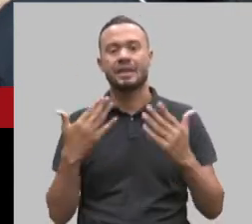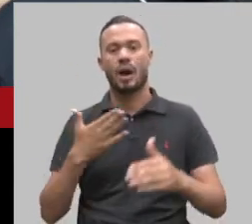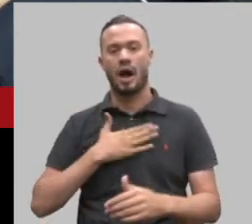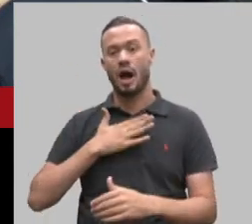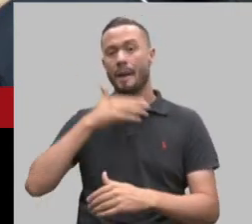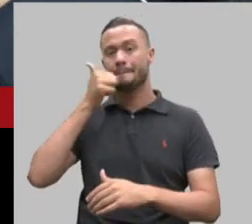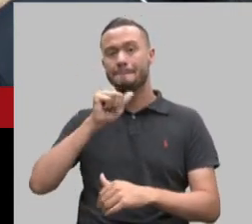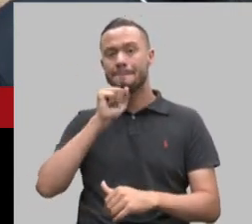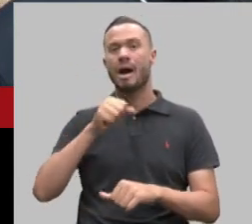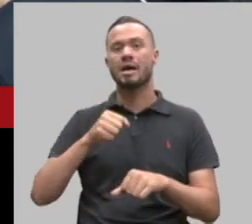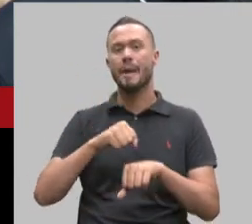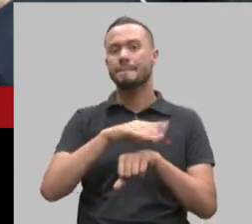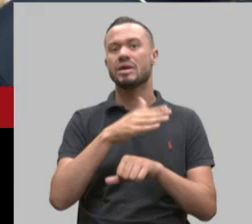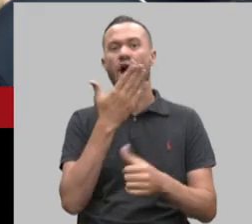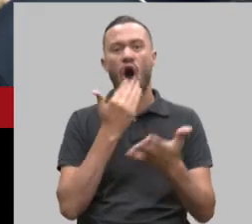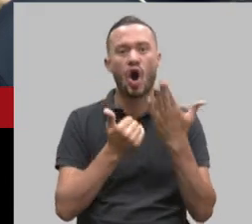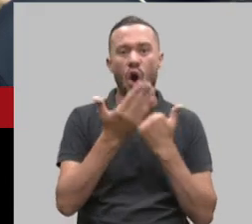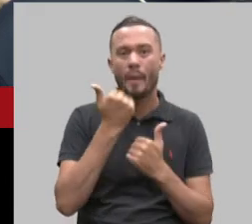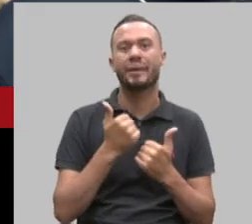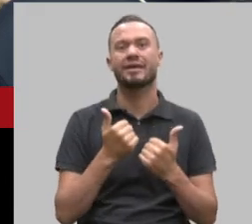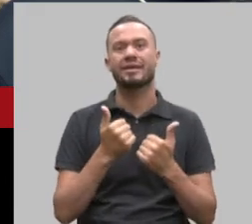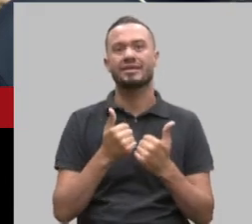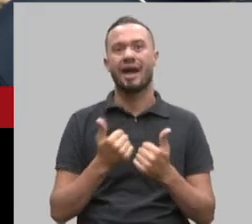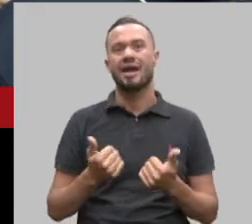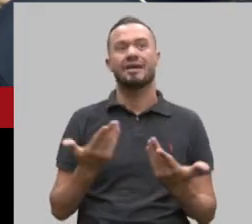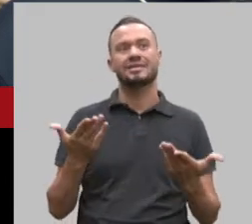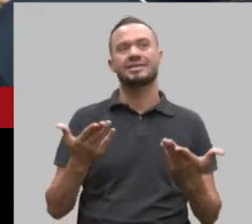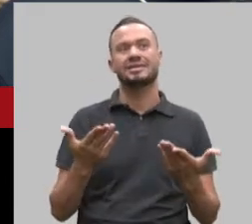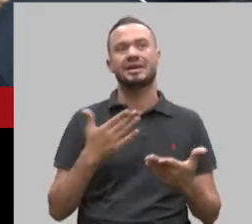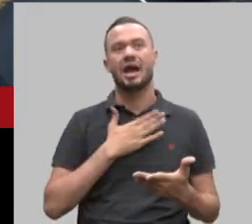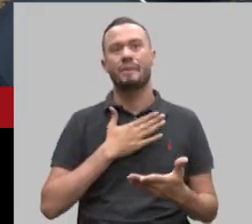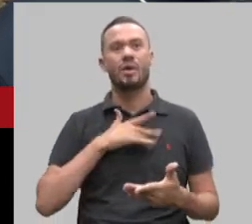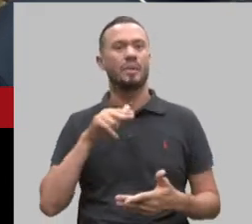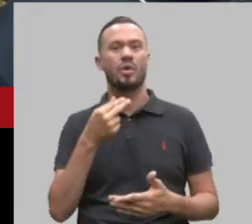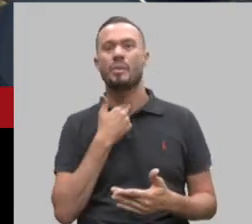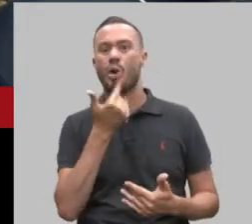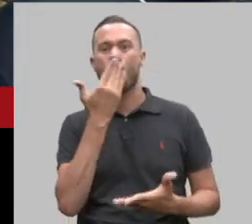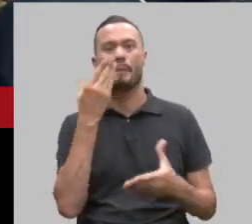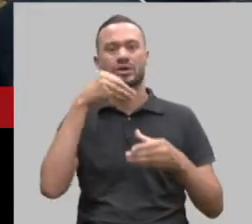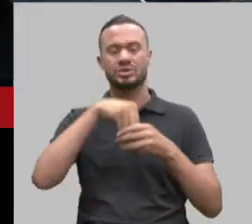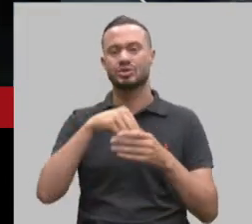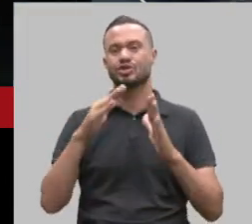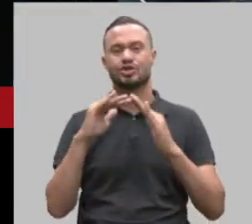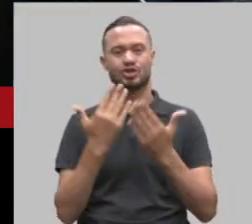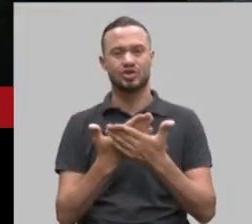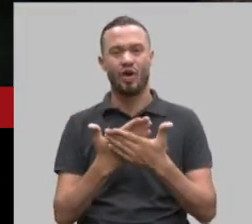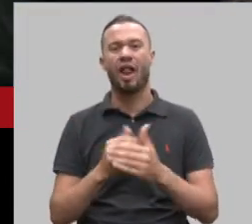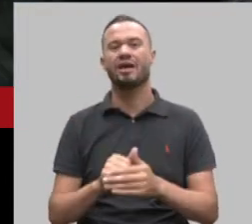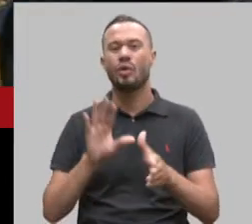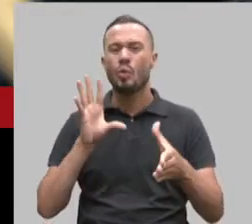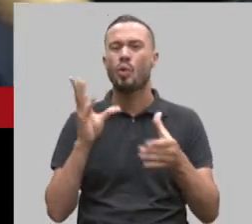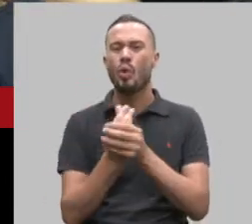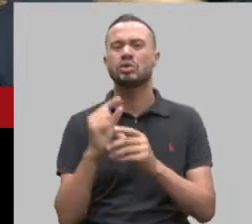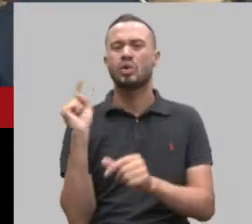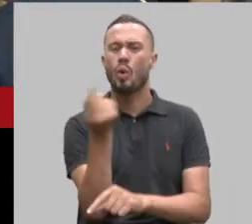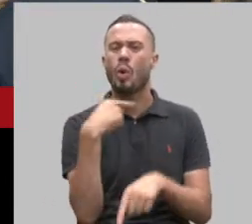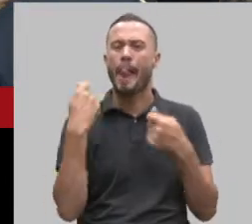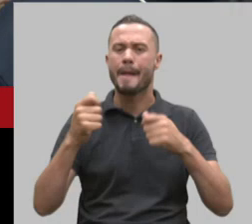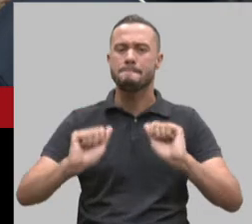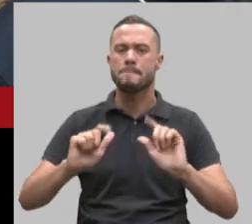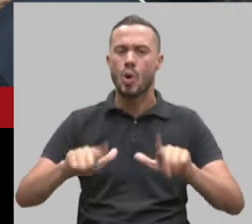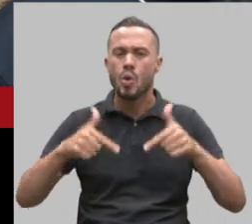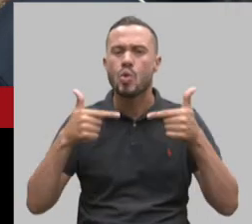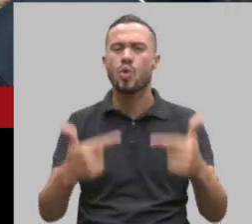merenda e ninguém dá para ele ele chega em casa com fome sabe e inclusão a gente tem que lutar por inclusão com essas